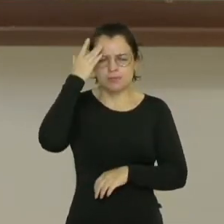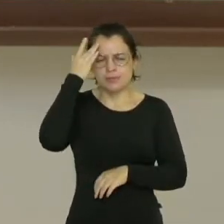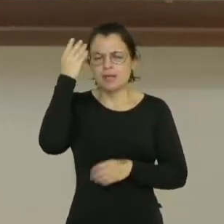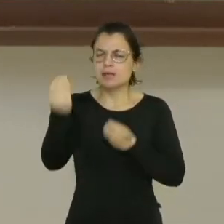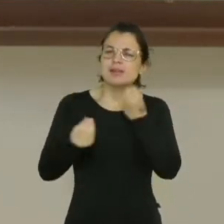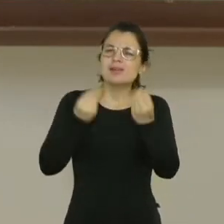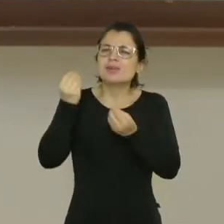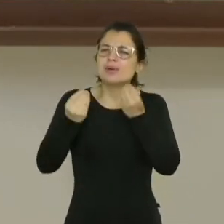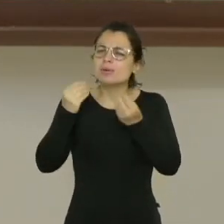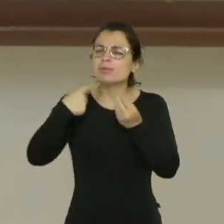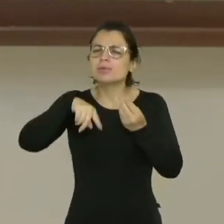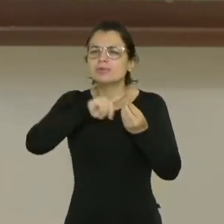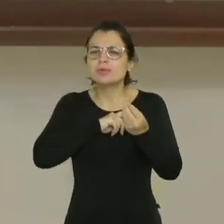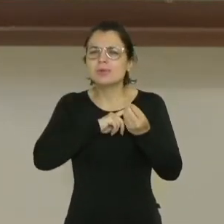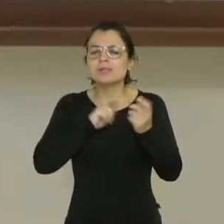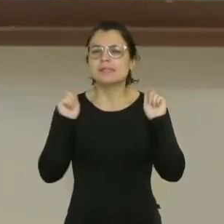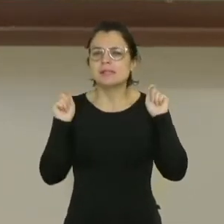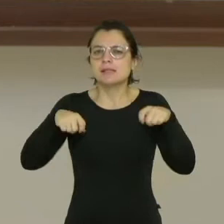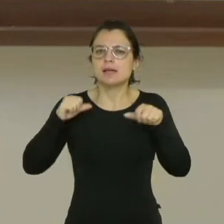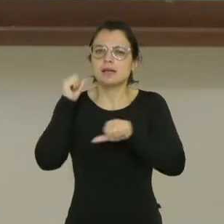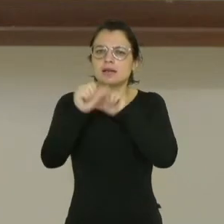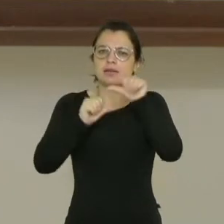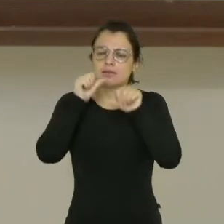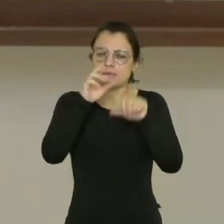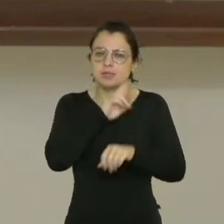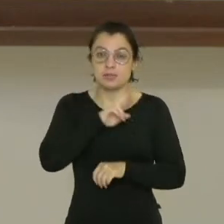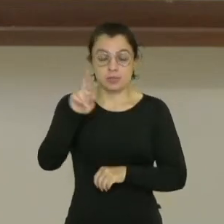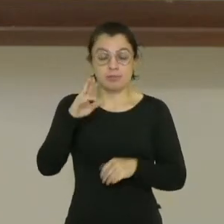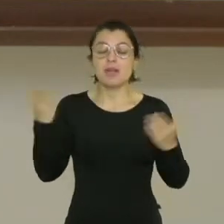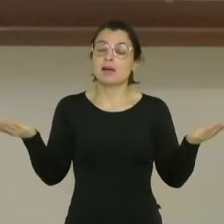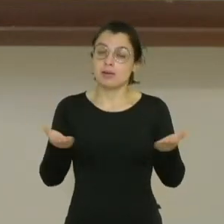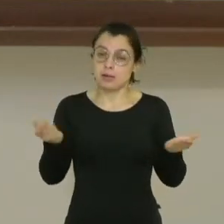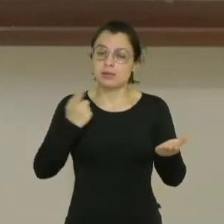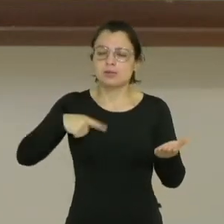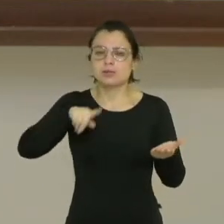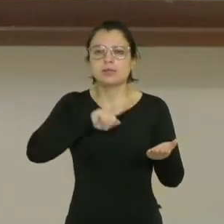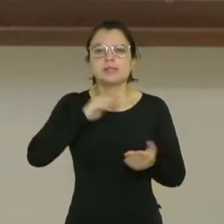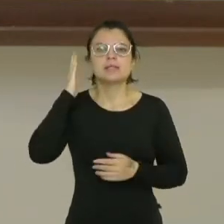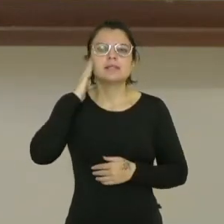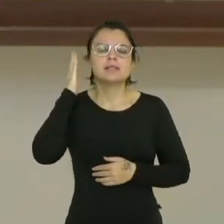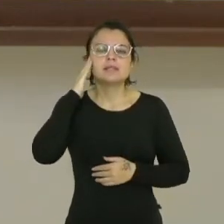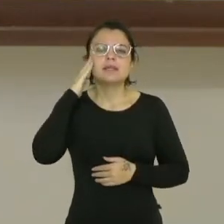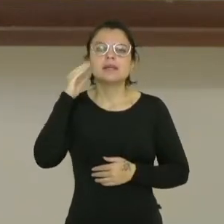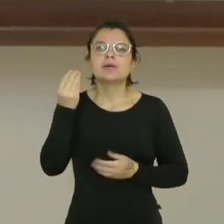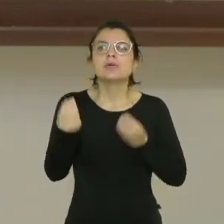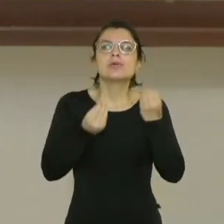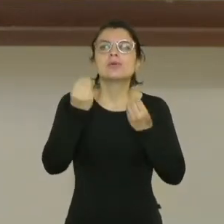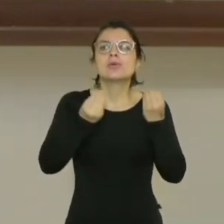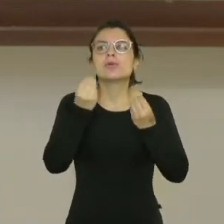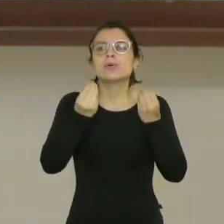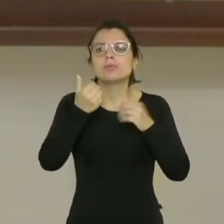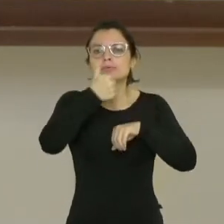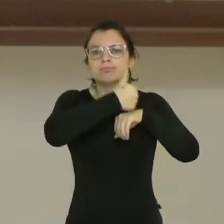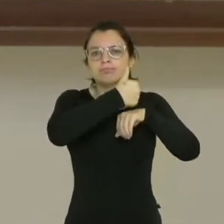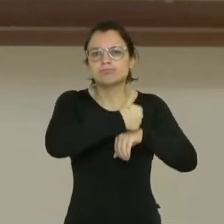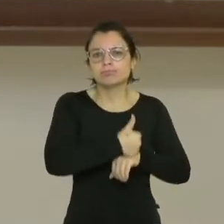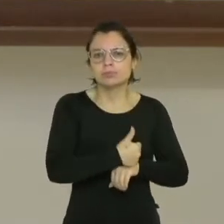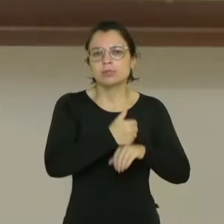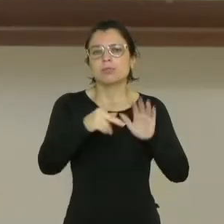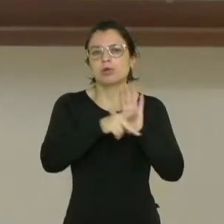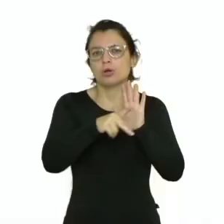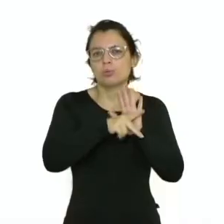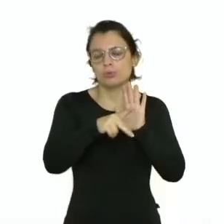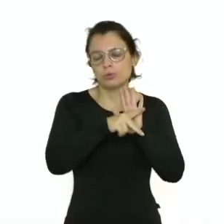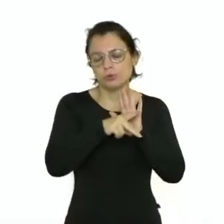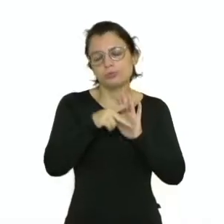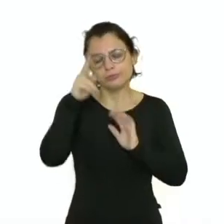protestante, a reforma religiosa nesse momento. Para isso nós vamos entender como se dava a hierarquia dos cargos na Igreja Católica, tá? Vamos lá.